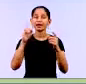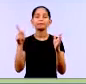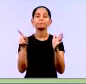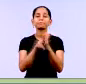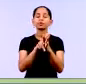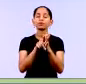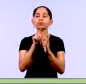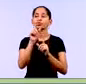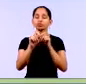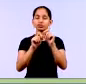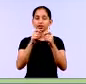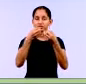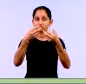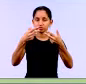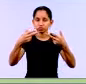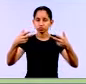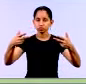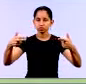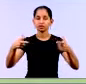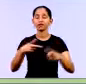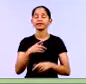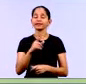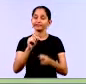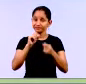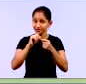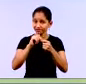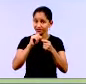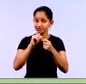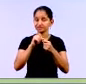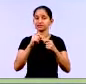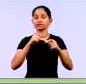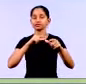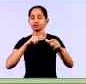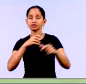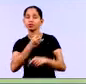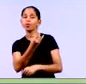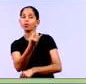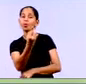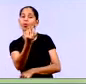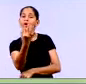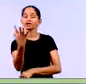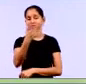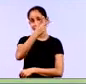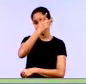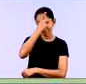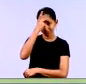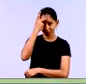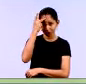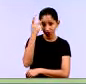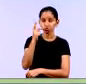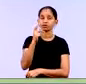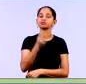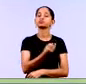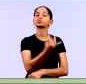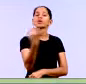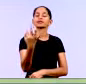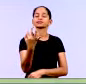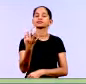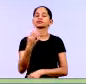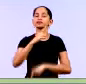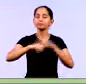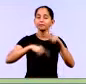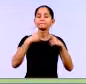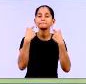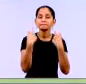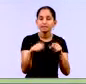especificar a quantidade de pessoas, ok? Então, orçamento de mão de